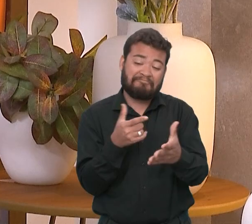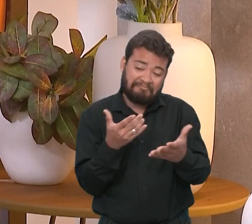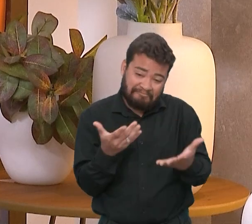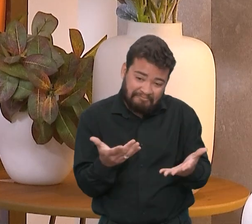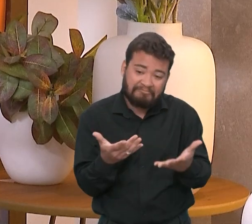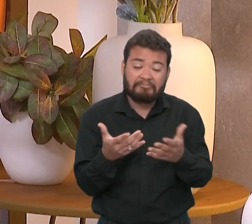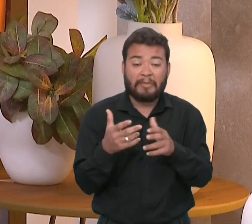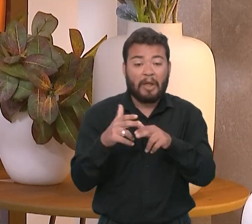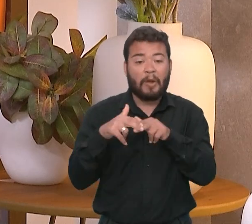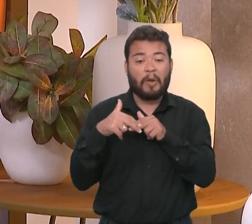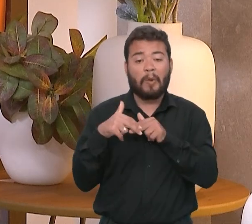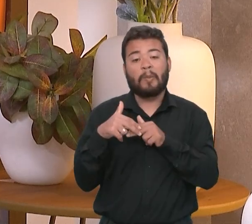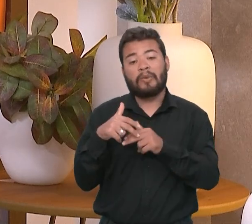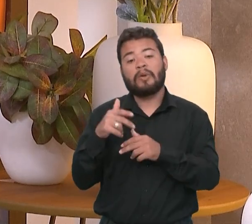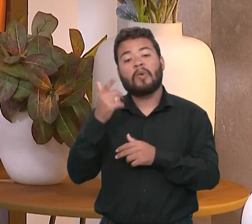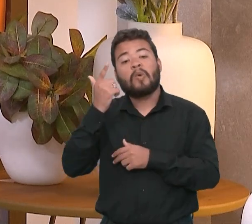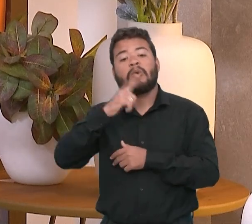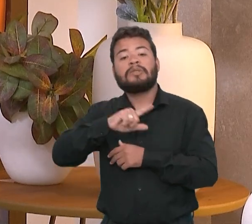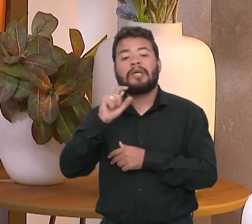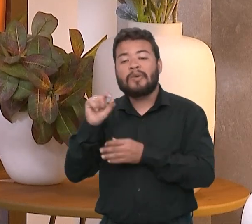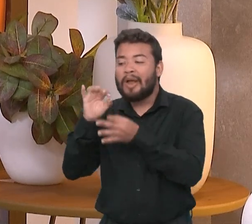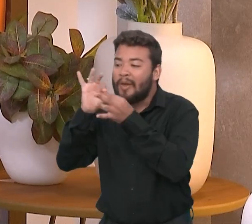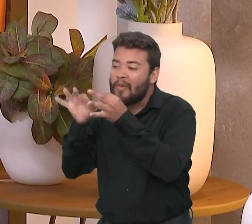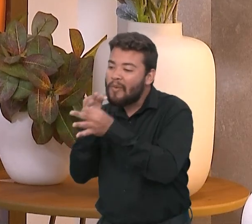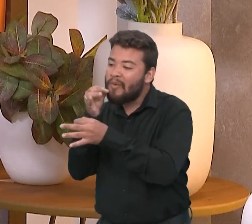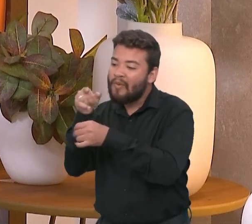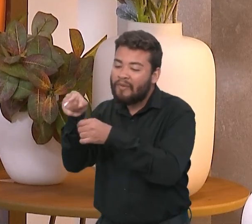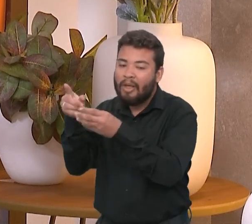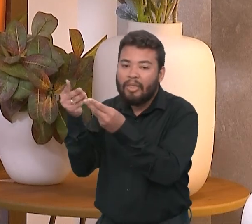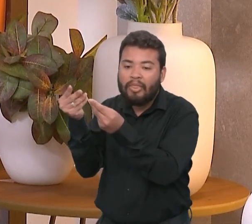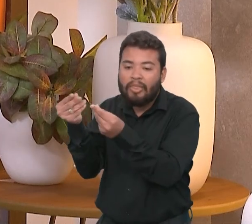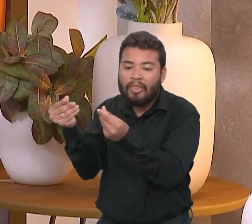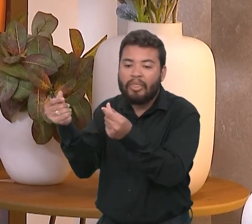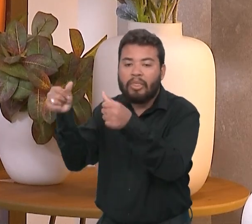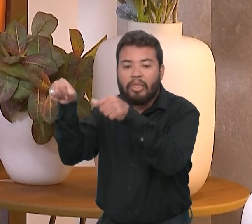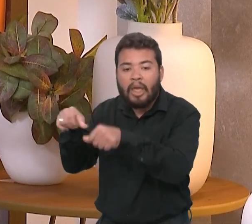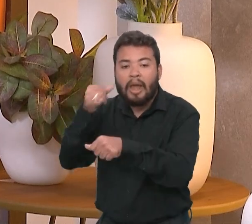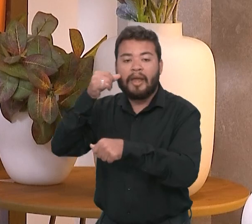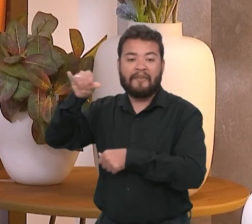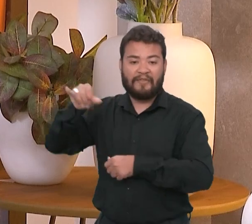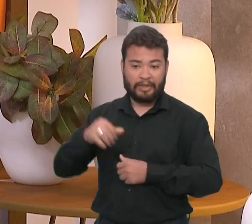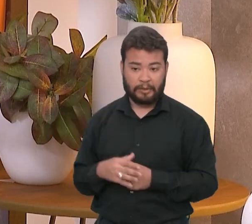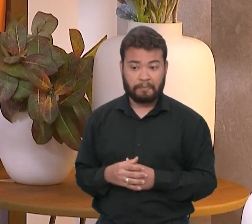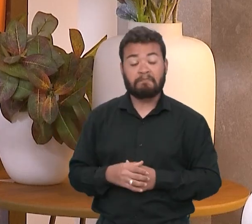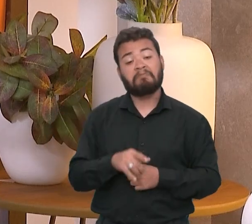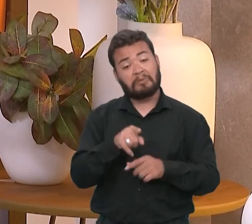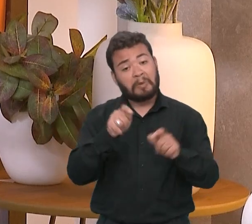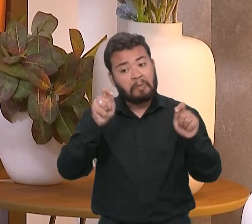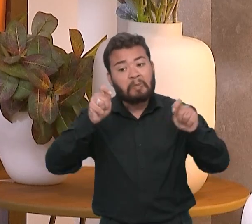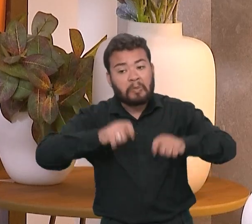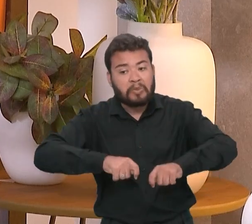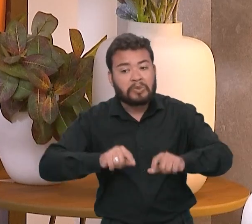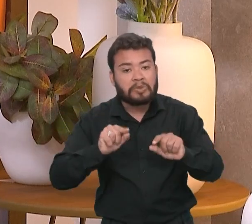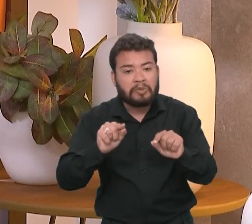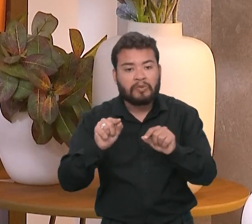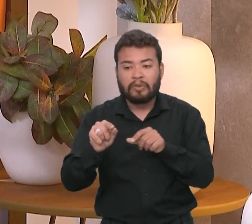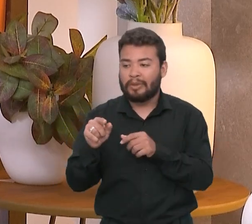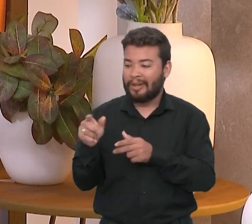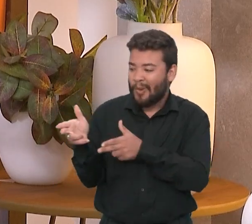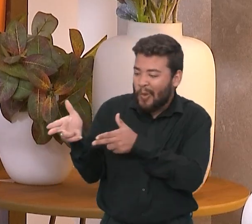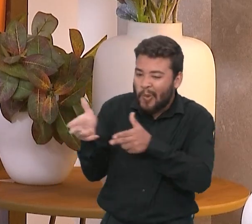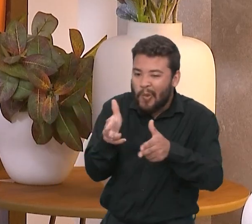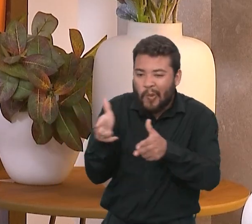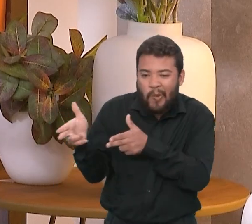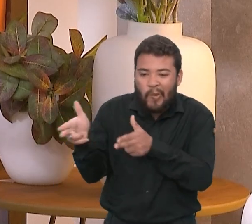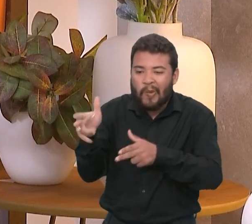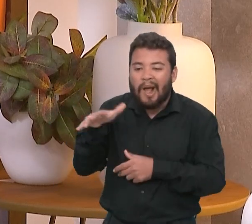a possibilidade de doença que pode causar ali. E ele pode sim ser pulverizado na plantação, por exemplo, mas principalmente para o controle